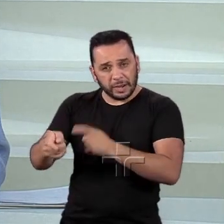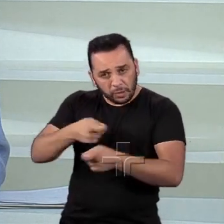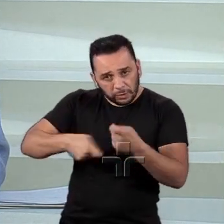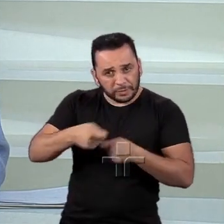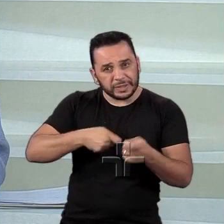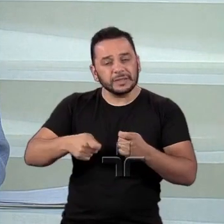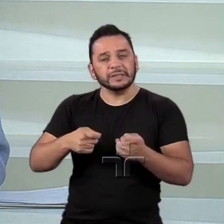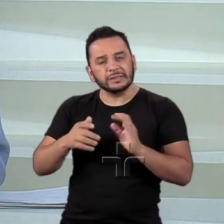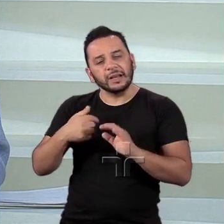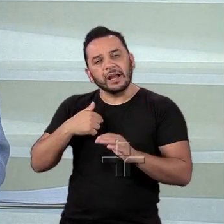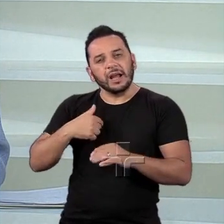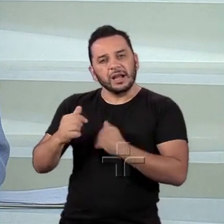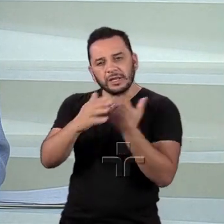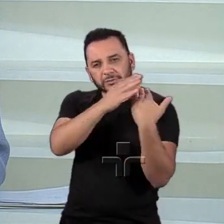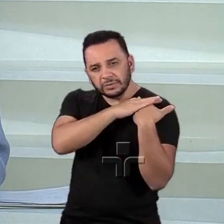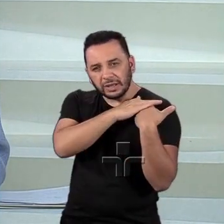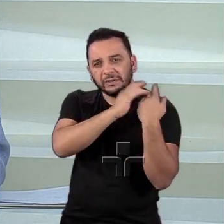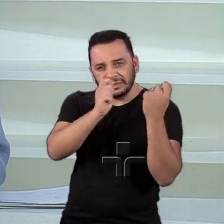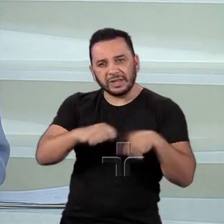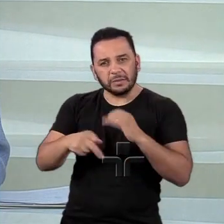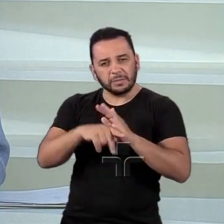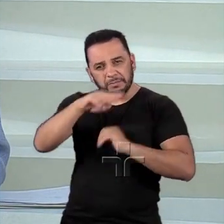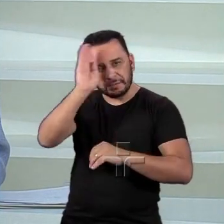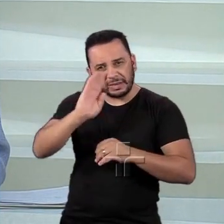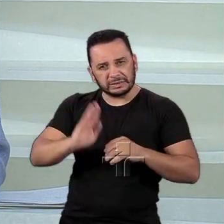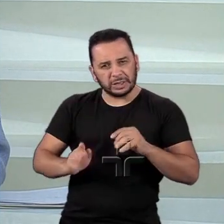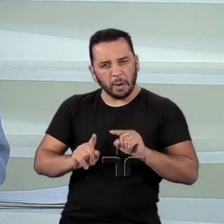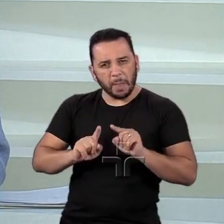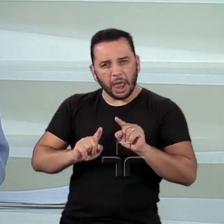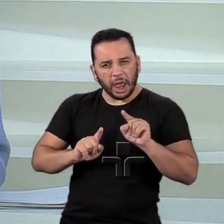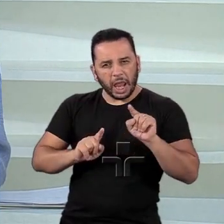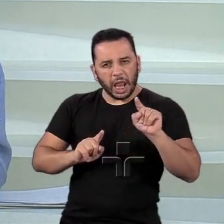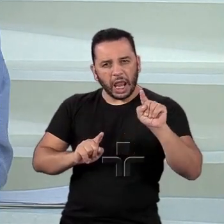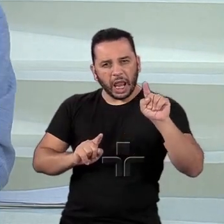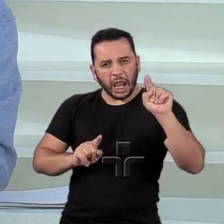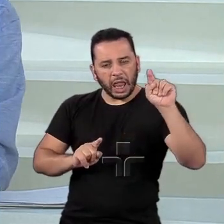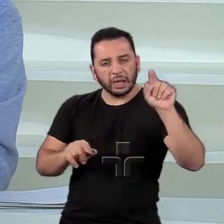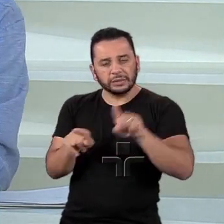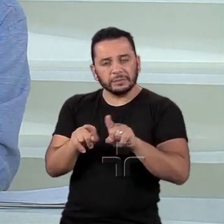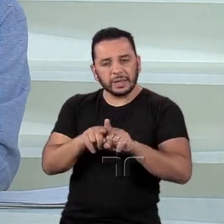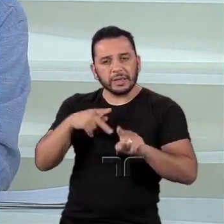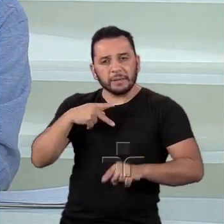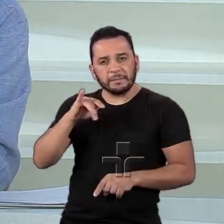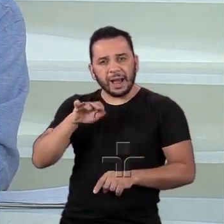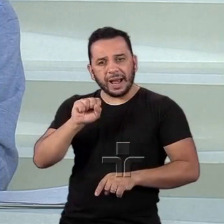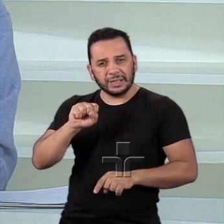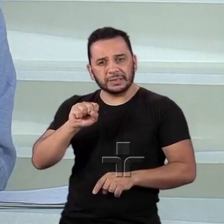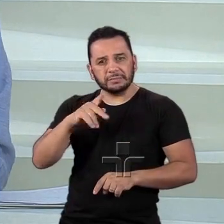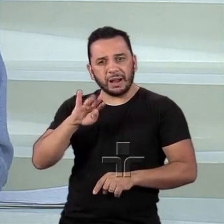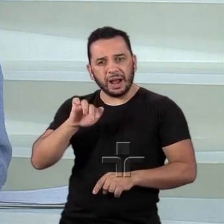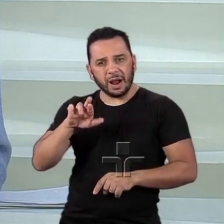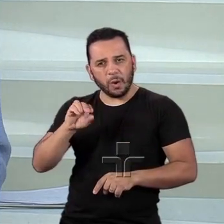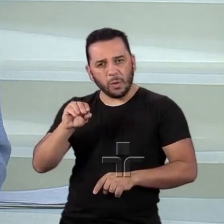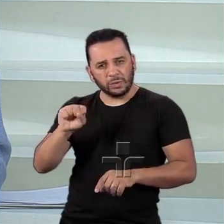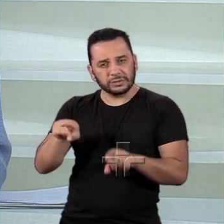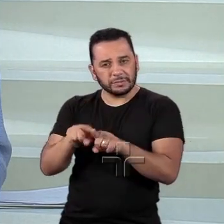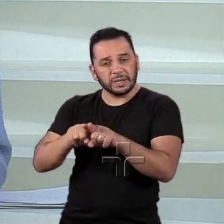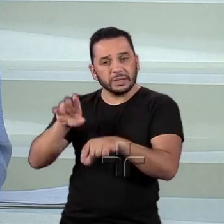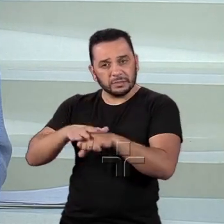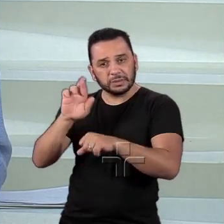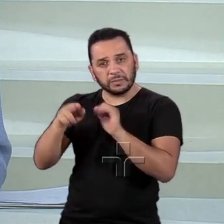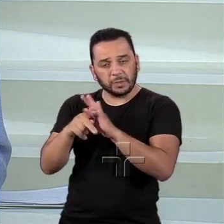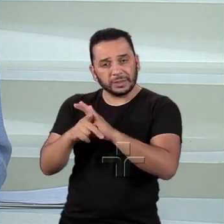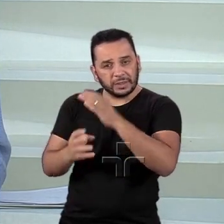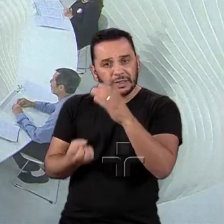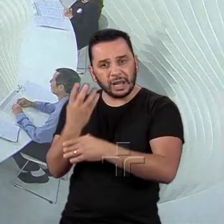colocar a economia no Brasil no ritmo de crescimento. E tem o Paz de Barros, que é um dos responsáveis para elaborar o Bolsa Família. Então,